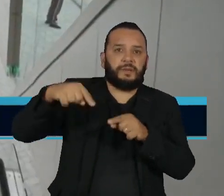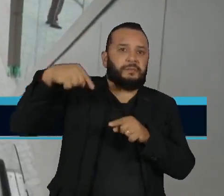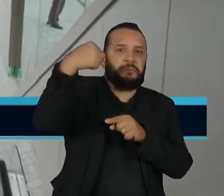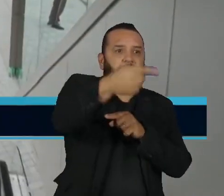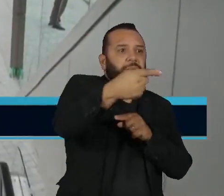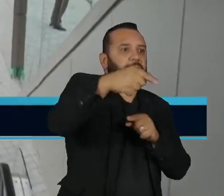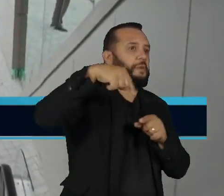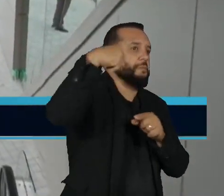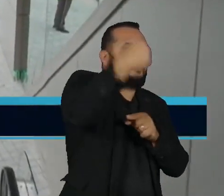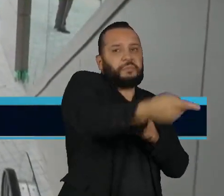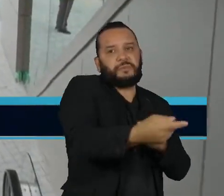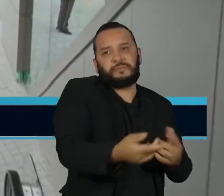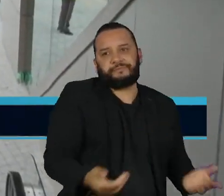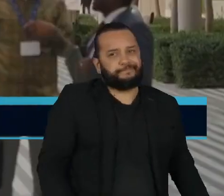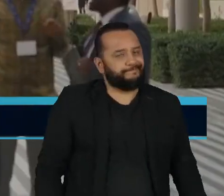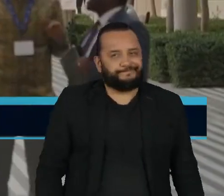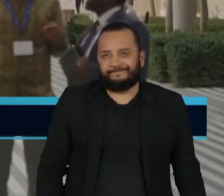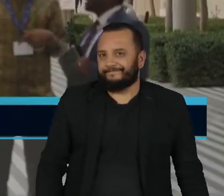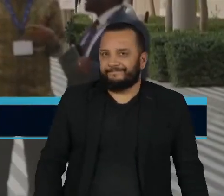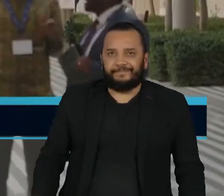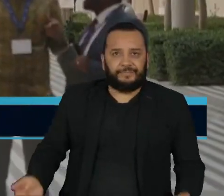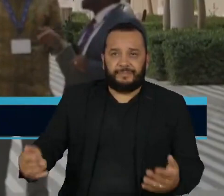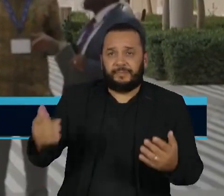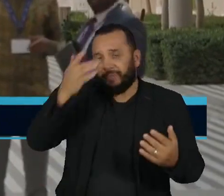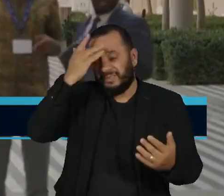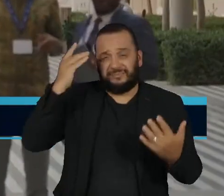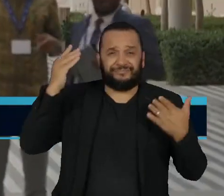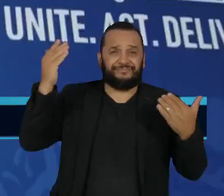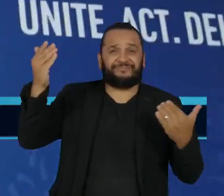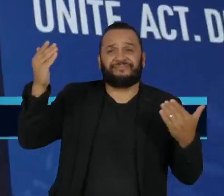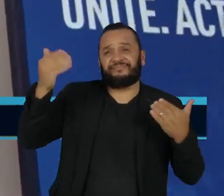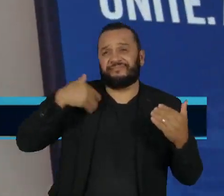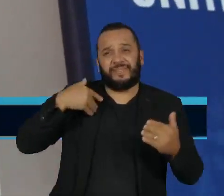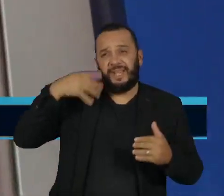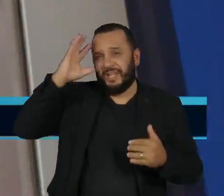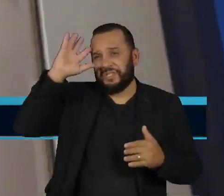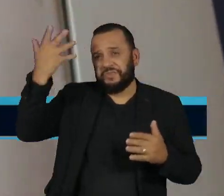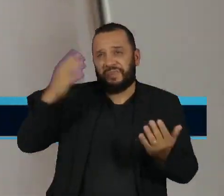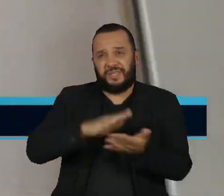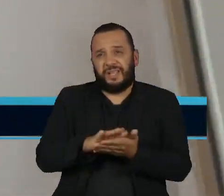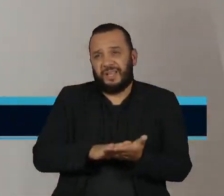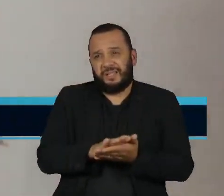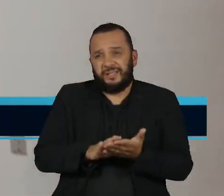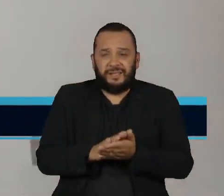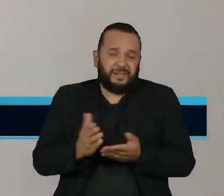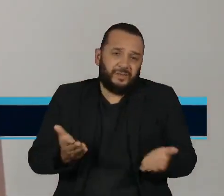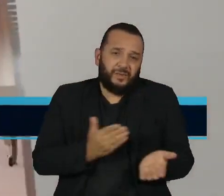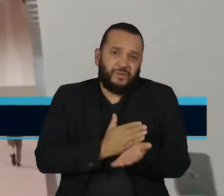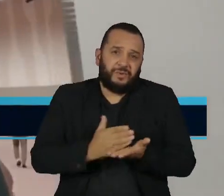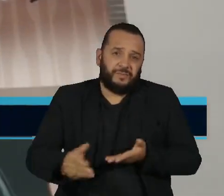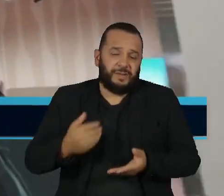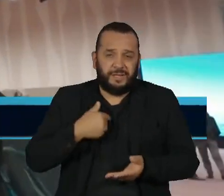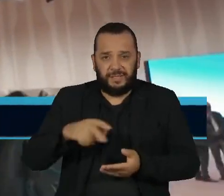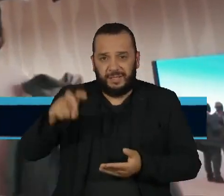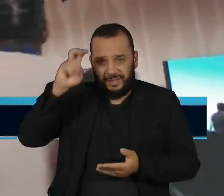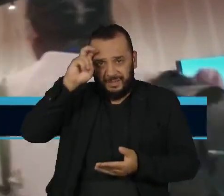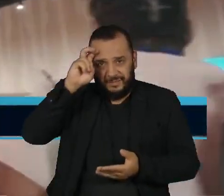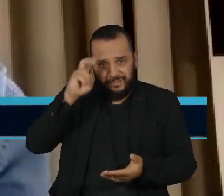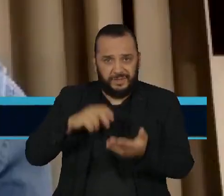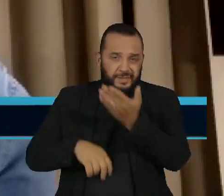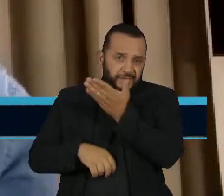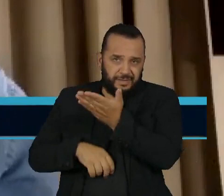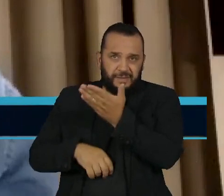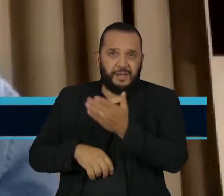não é diferente, apesar do ceticismo de especialistas com o evento que começa nesta quinta-feira nos Emirados Árabes